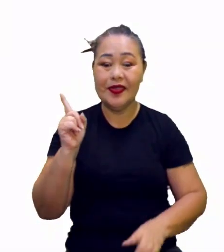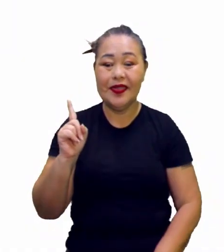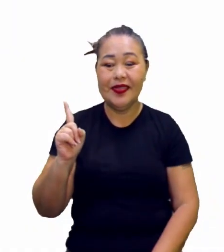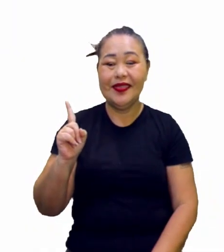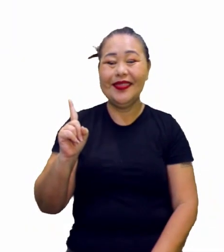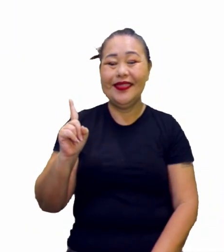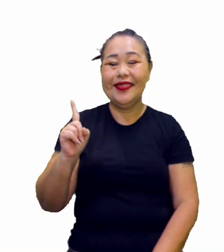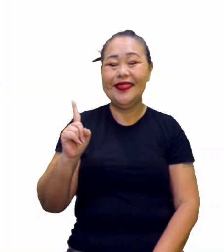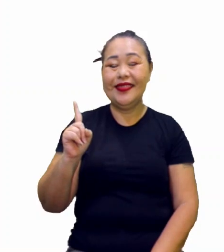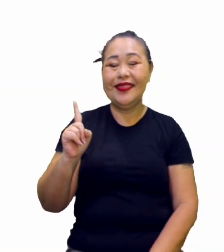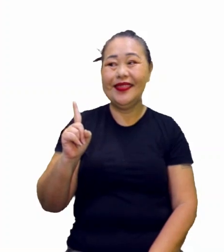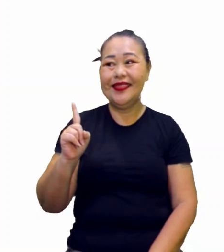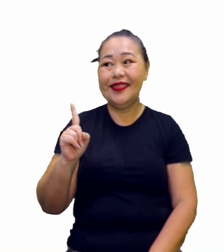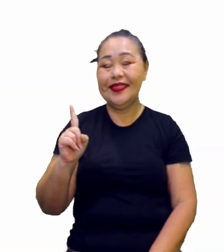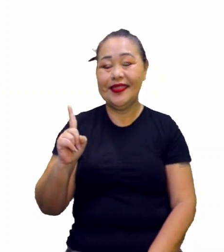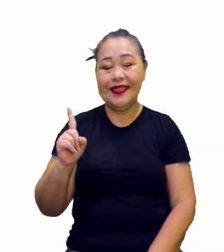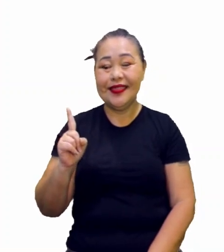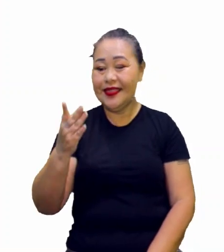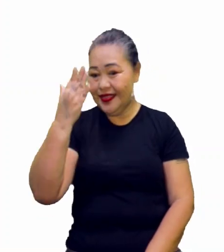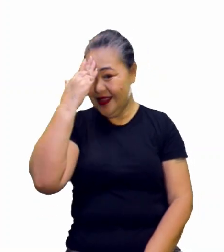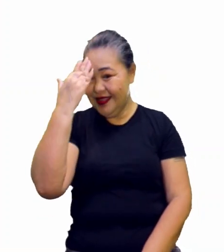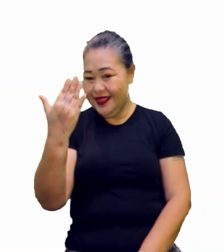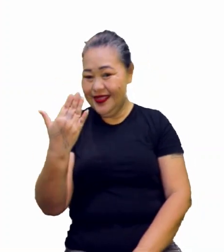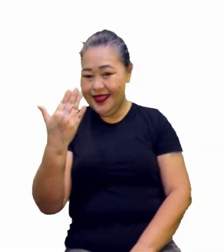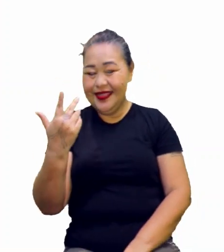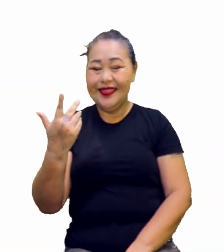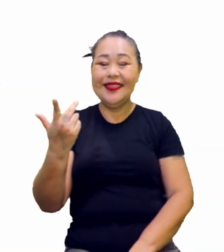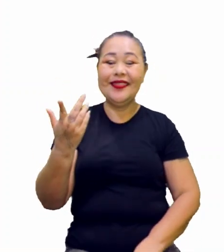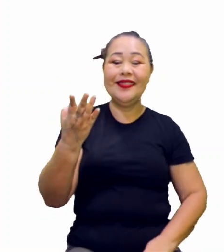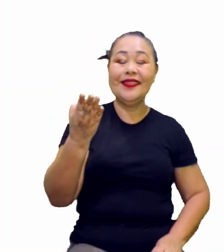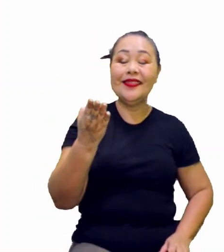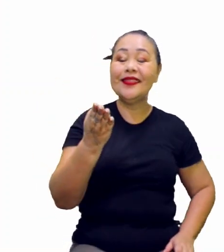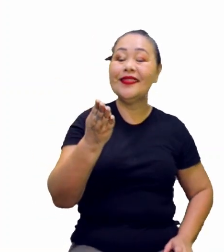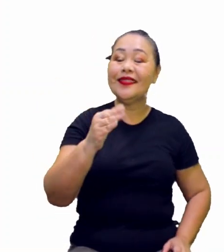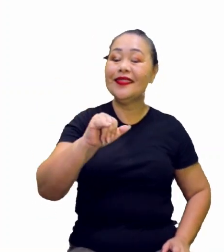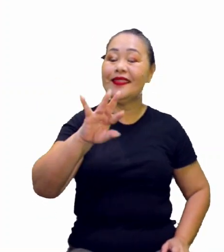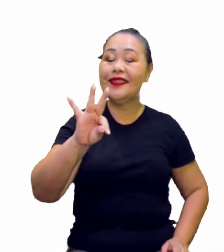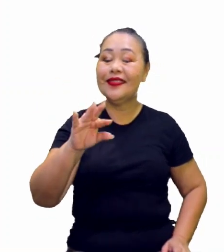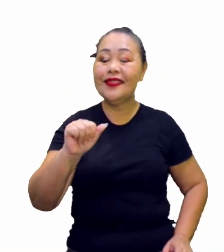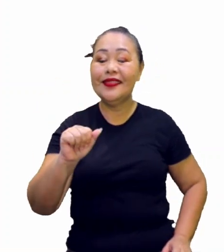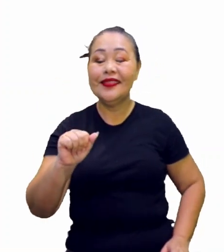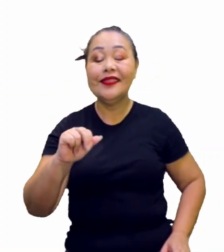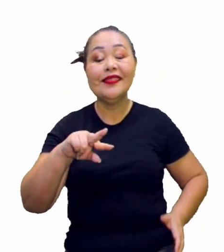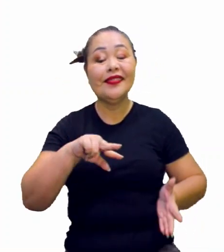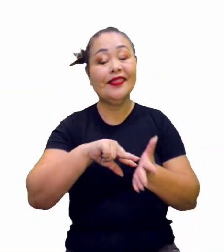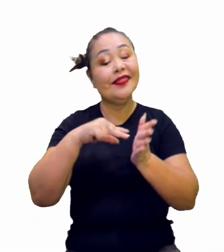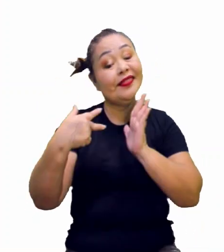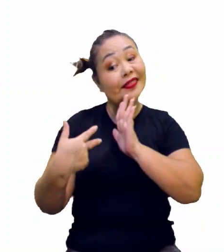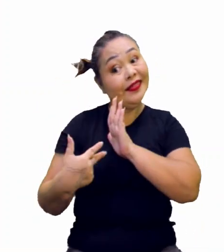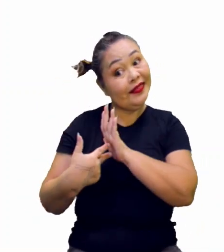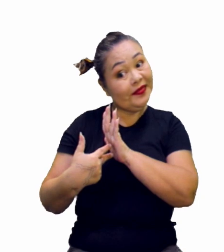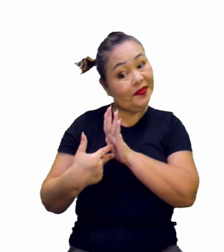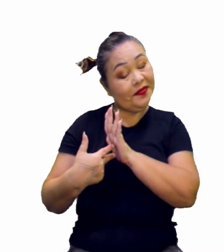deixar. Obrigado, pode deixar aí. Biota significa